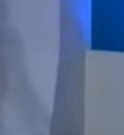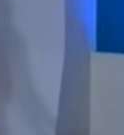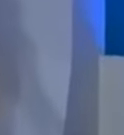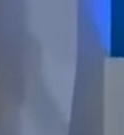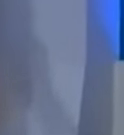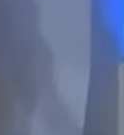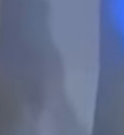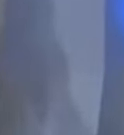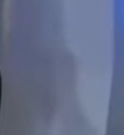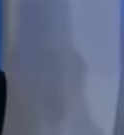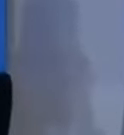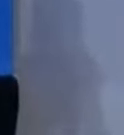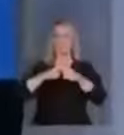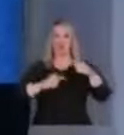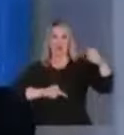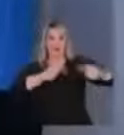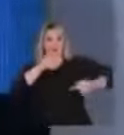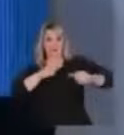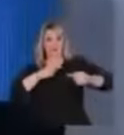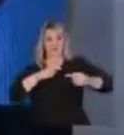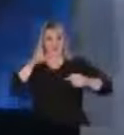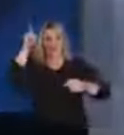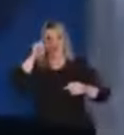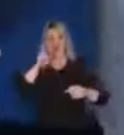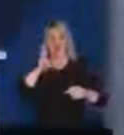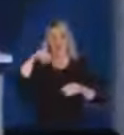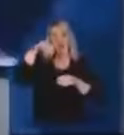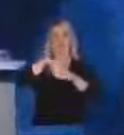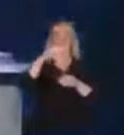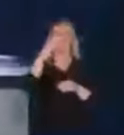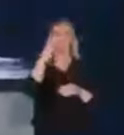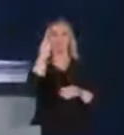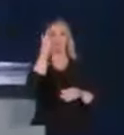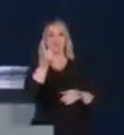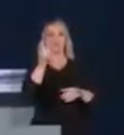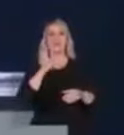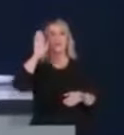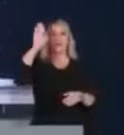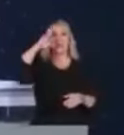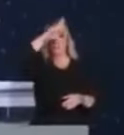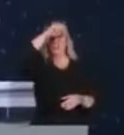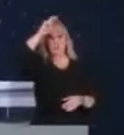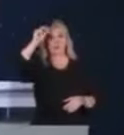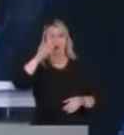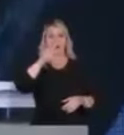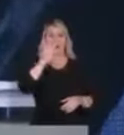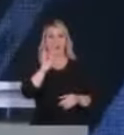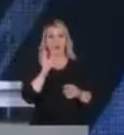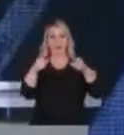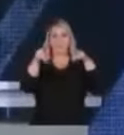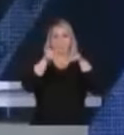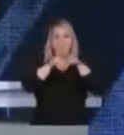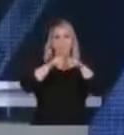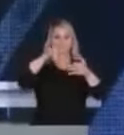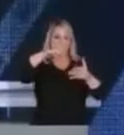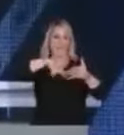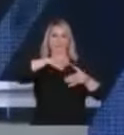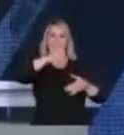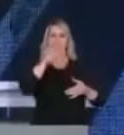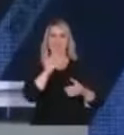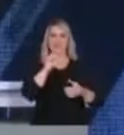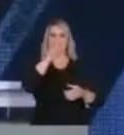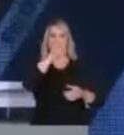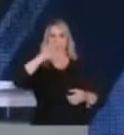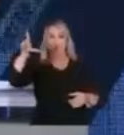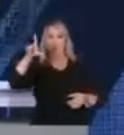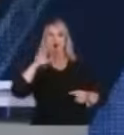Olá estamos de volta com o debate Rede TV eleições 2016 com os candidatos à Prefeitura do Rio de Janeiro em parceria com a revista Veja o portal